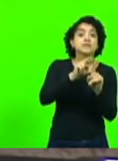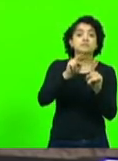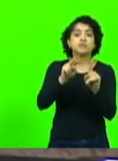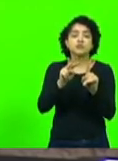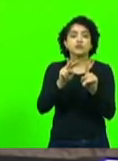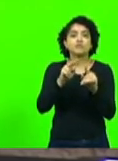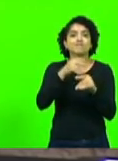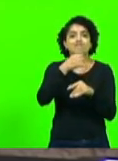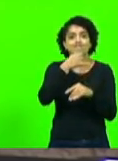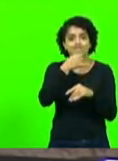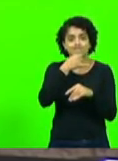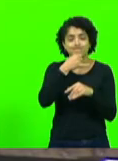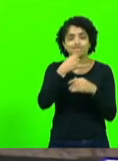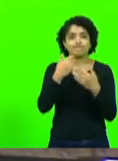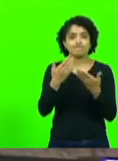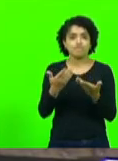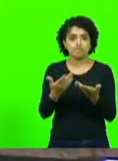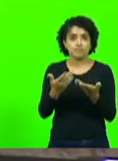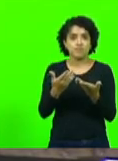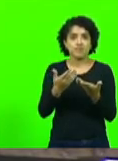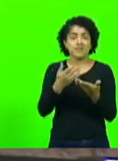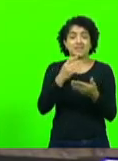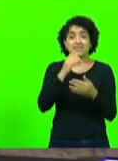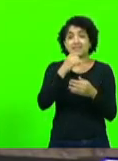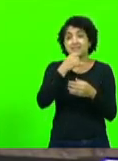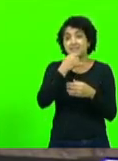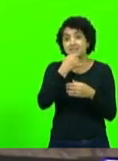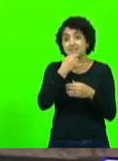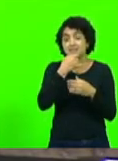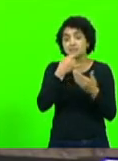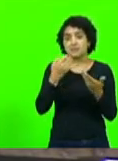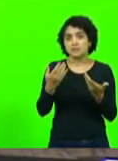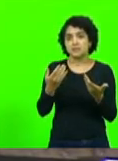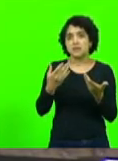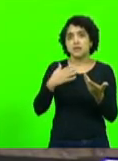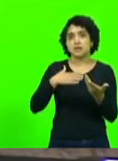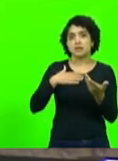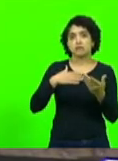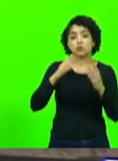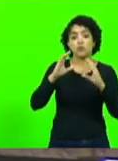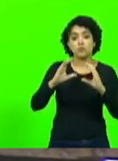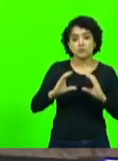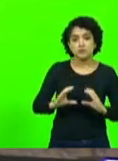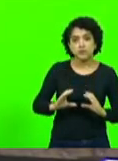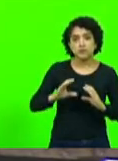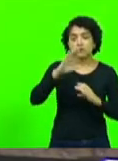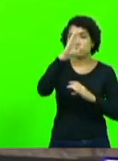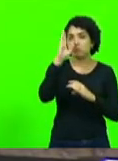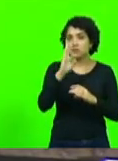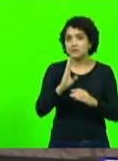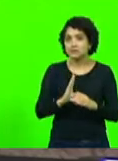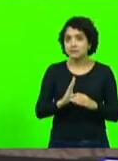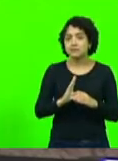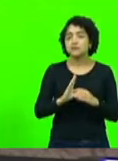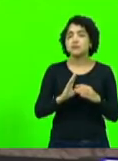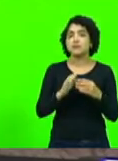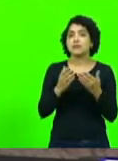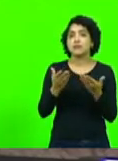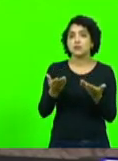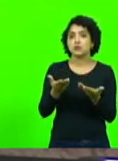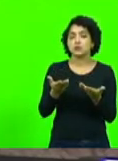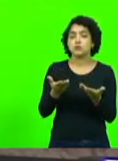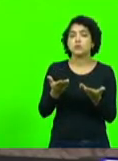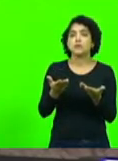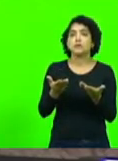lamento, da tristeza como cidadão, como brasileiro, como alguém